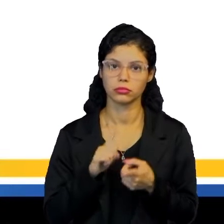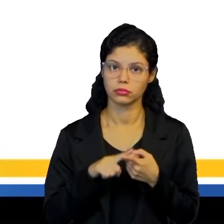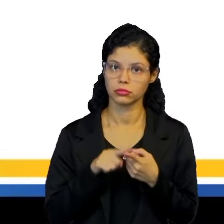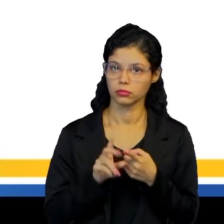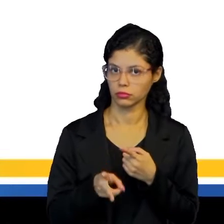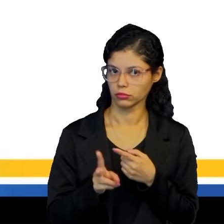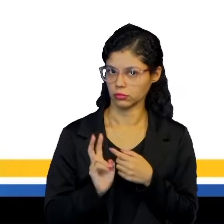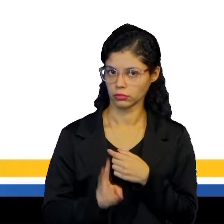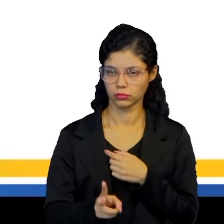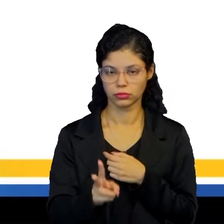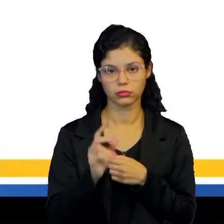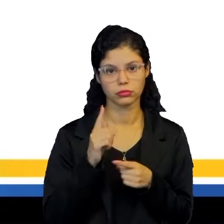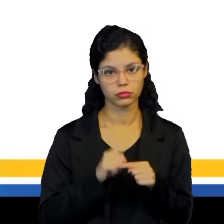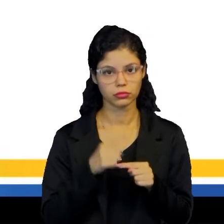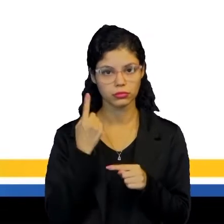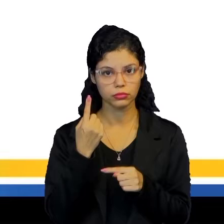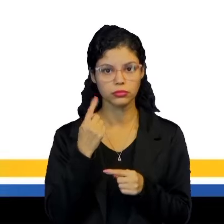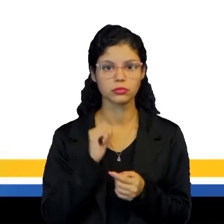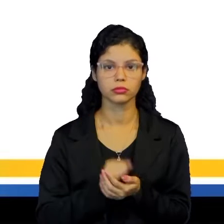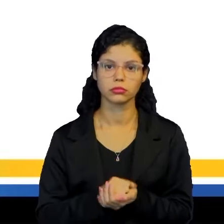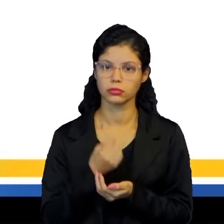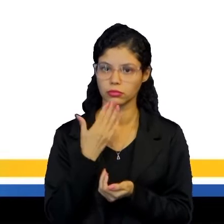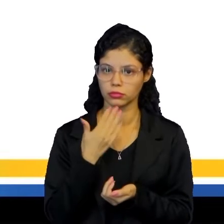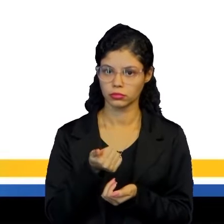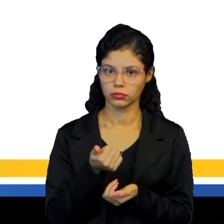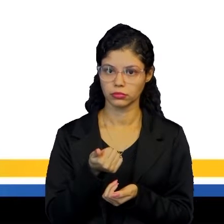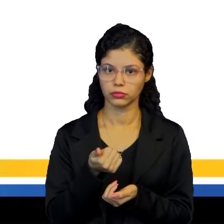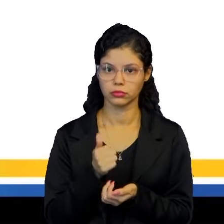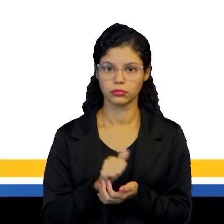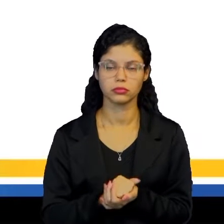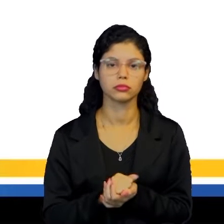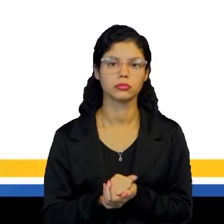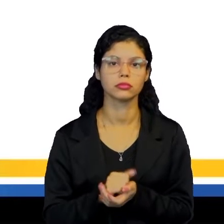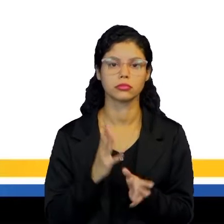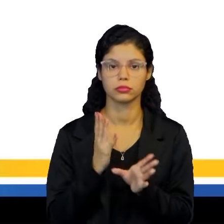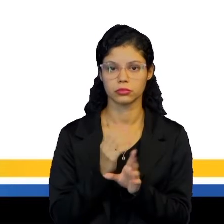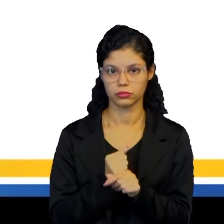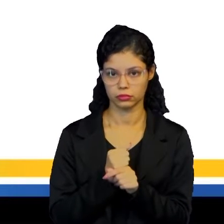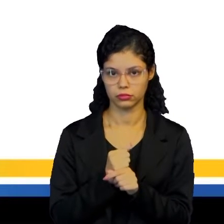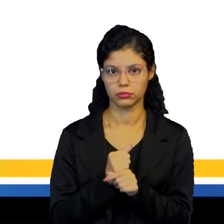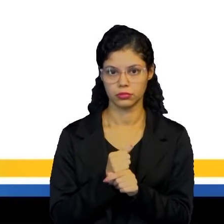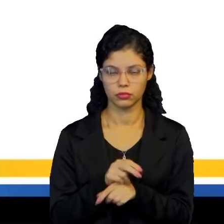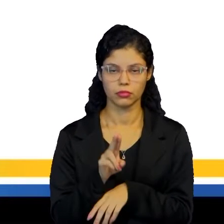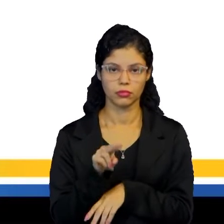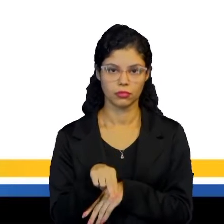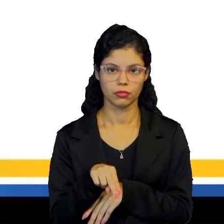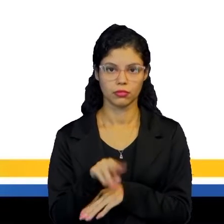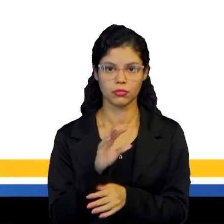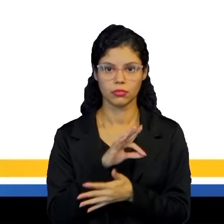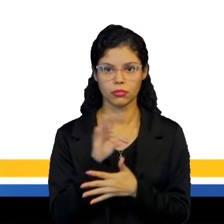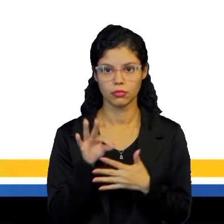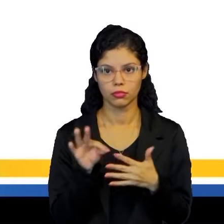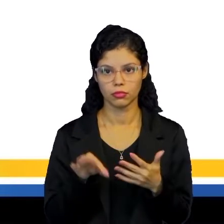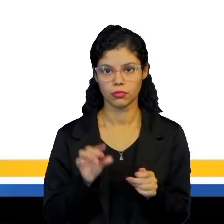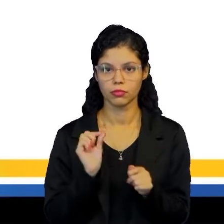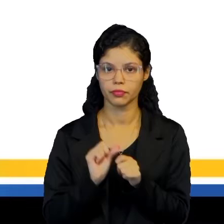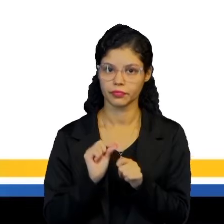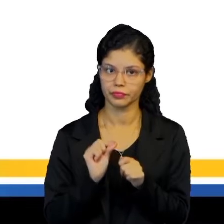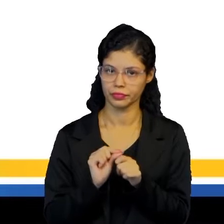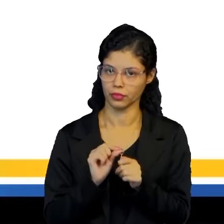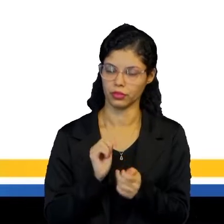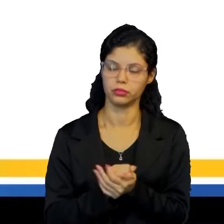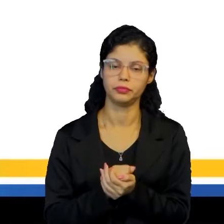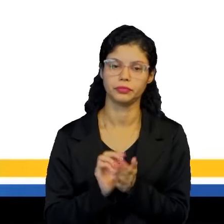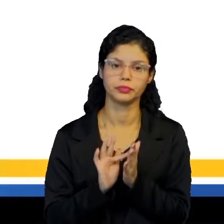vai sempre continuar mais um, tudo bem? A soma desses N elementos será